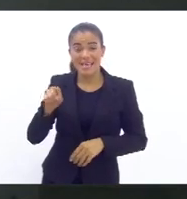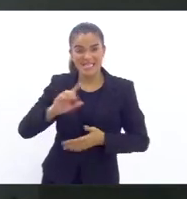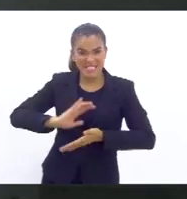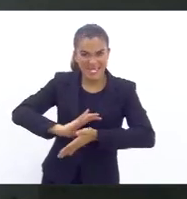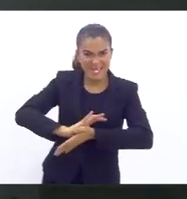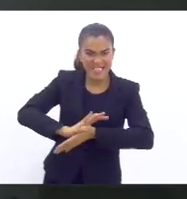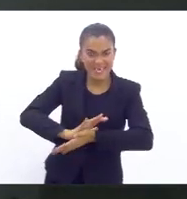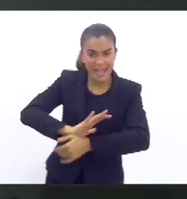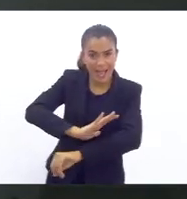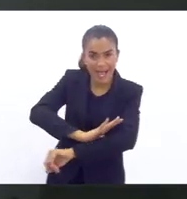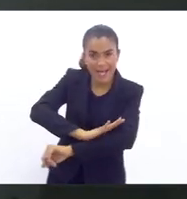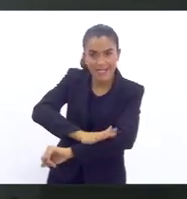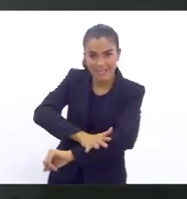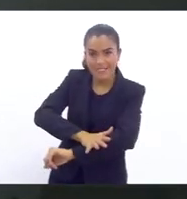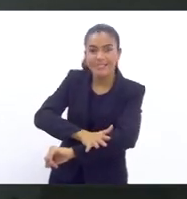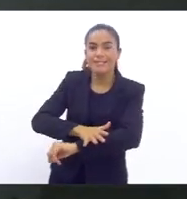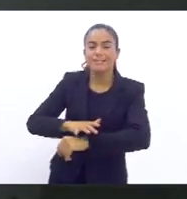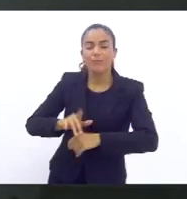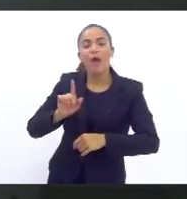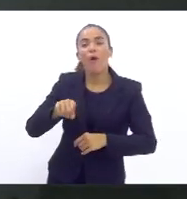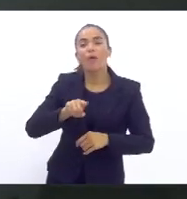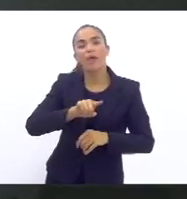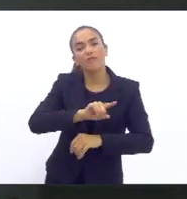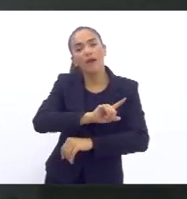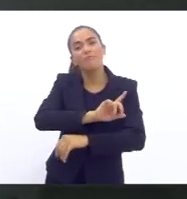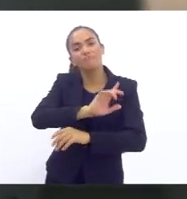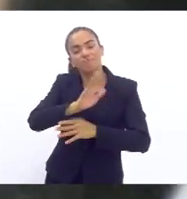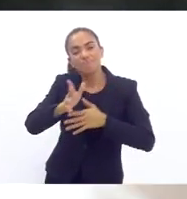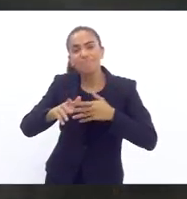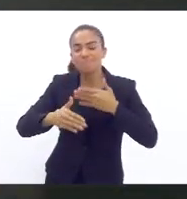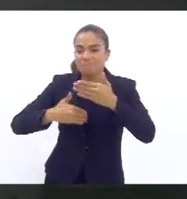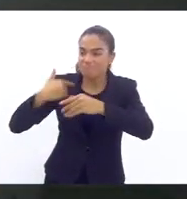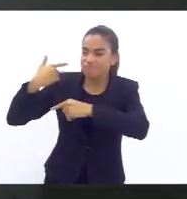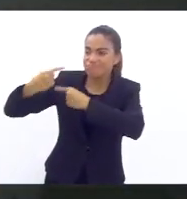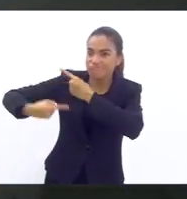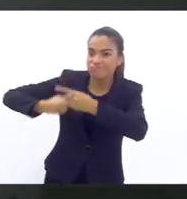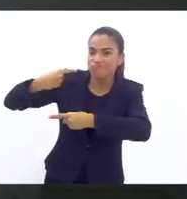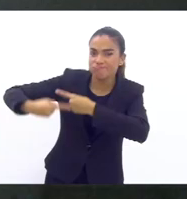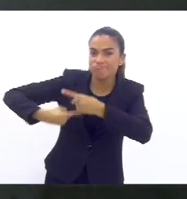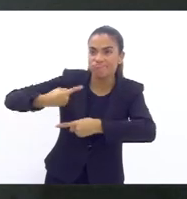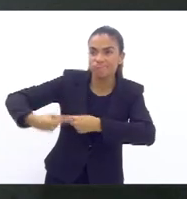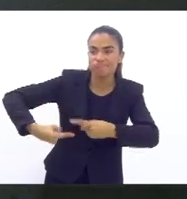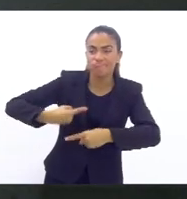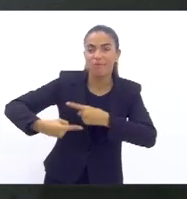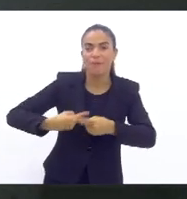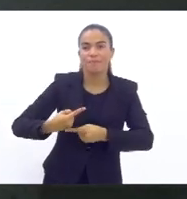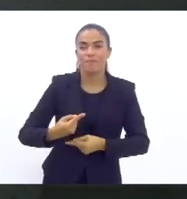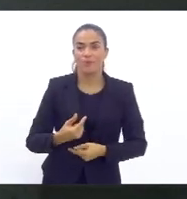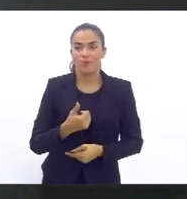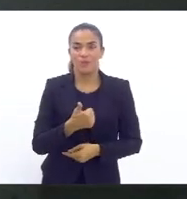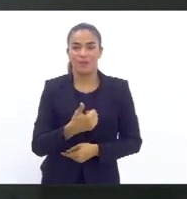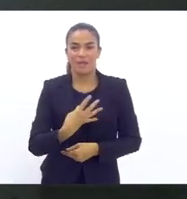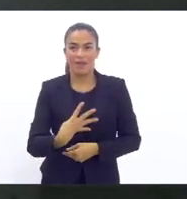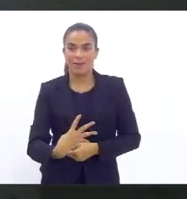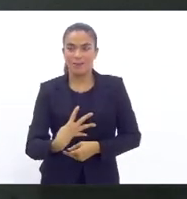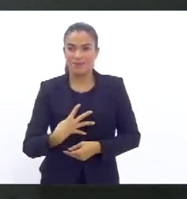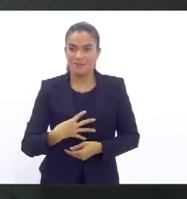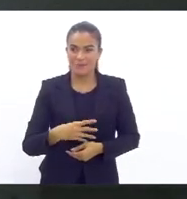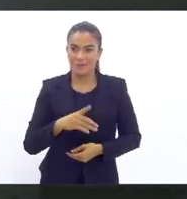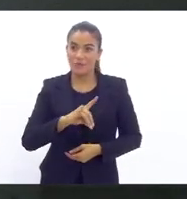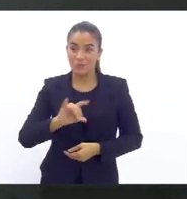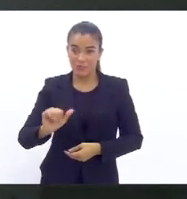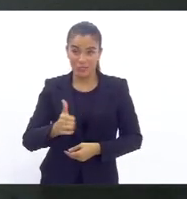vai vai perpassando e guiando a gente né desde do dia 14 né